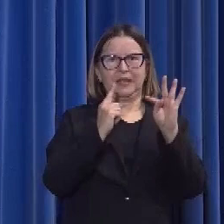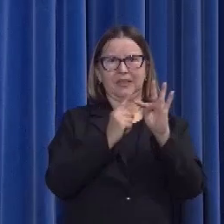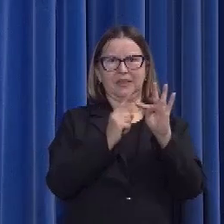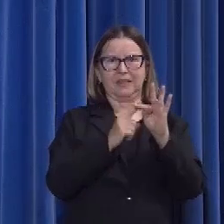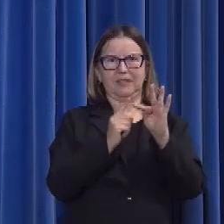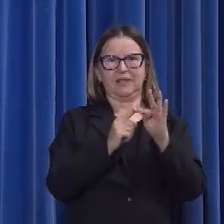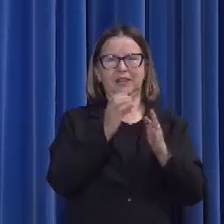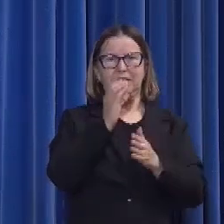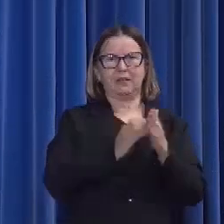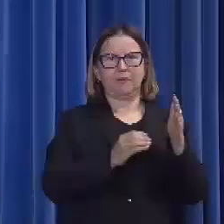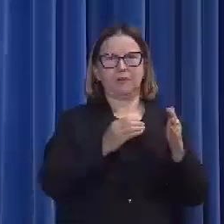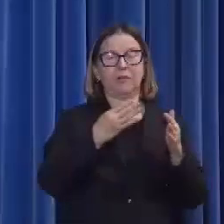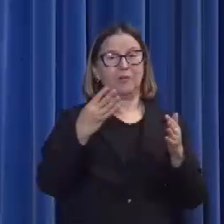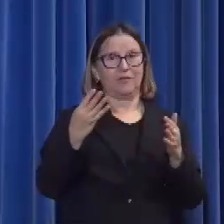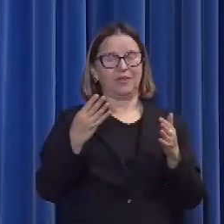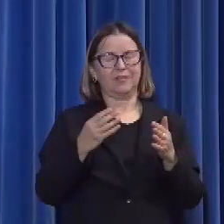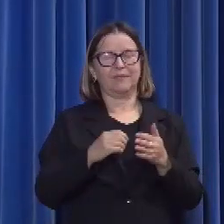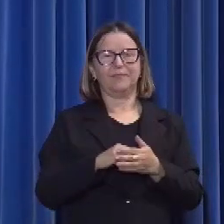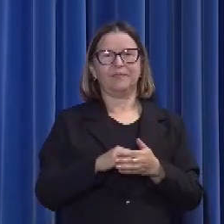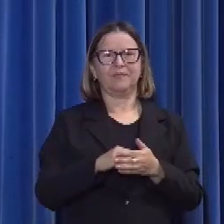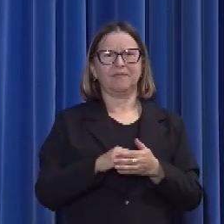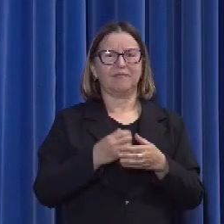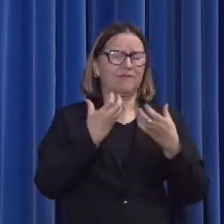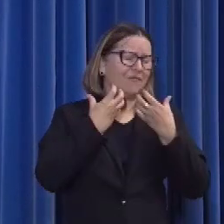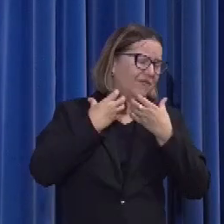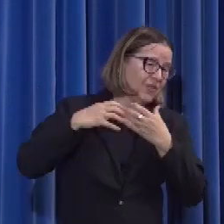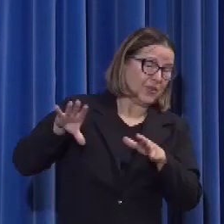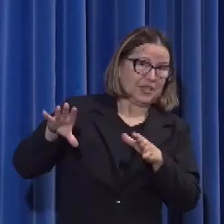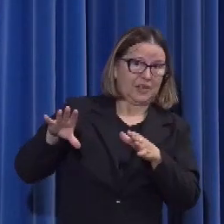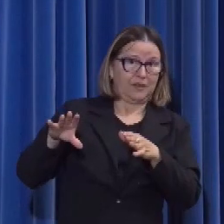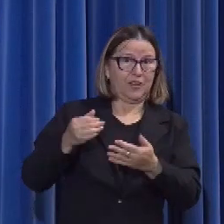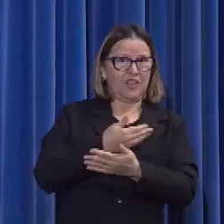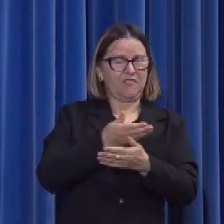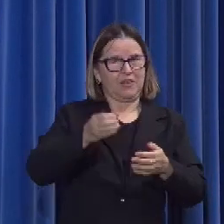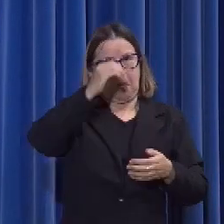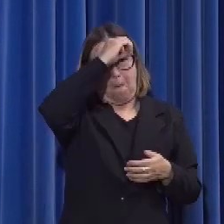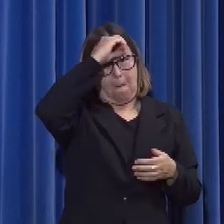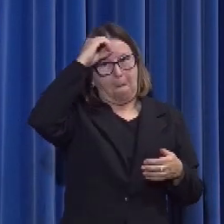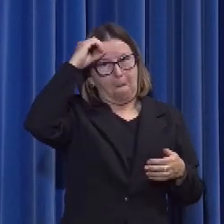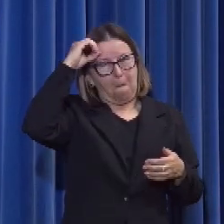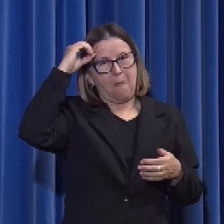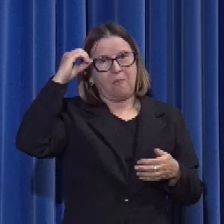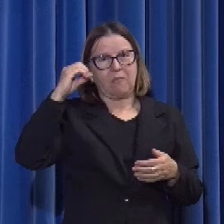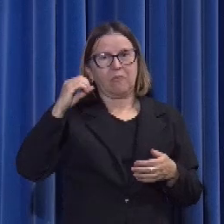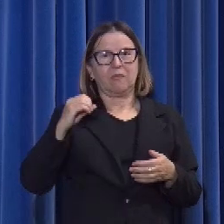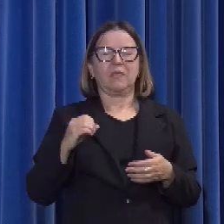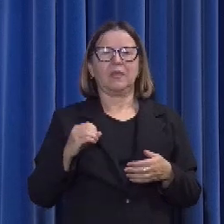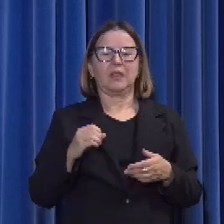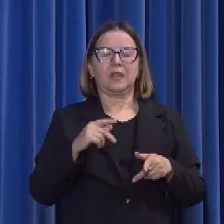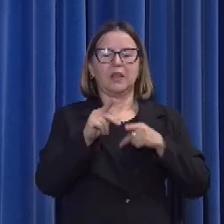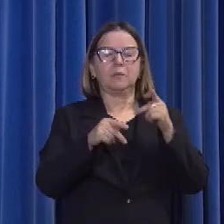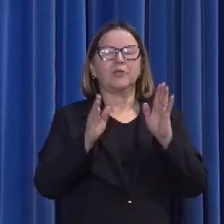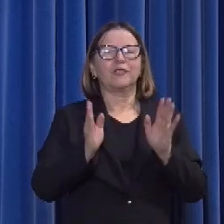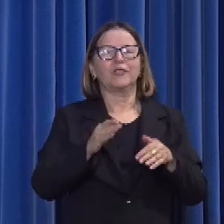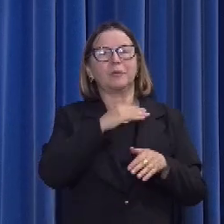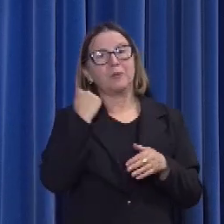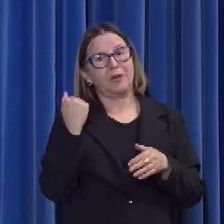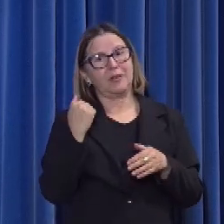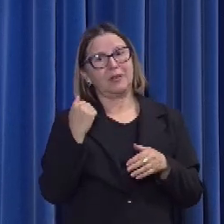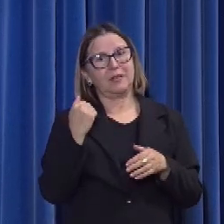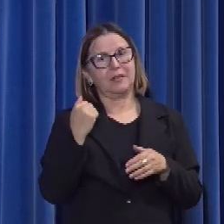15. Não queremos, porém, irmãos, que sejais ignorantes com respeito aos que dormem, para que não